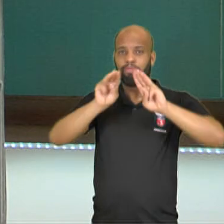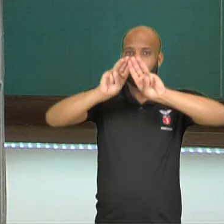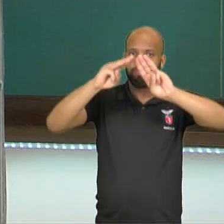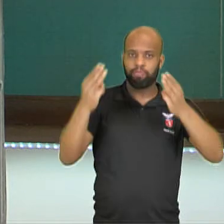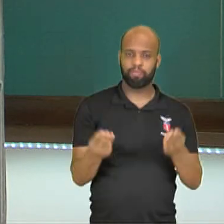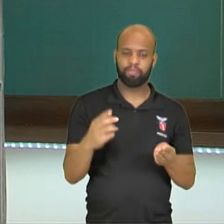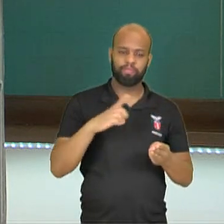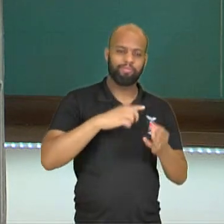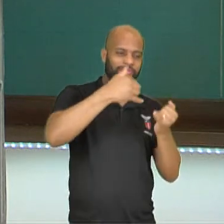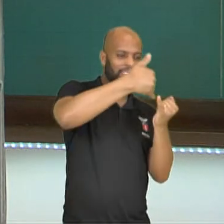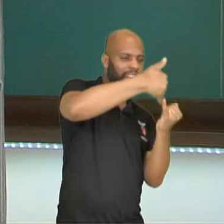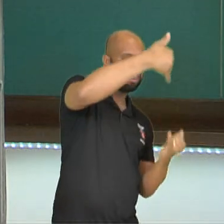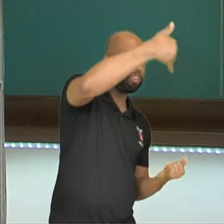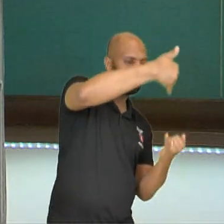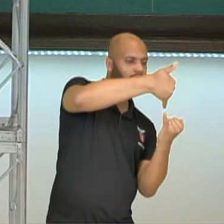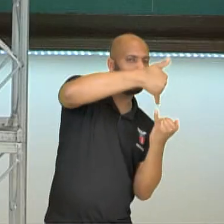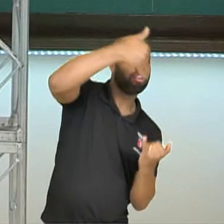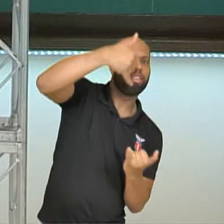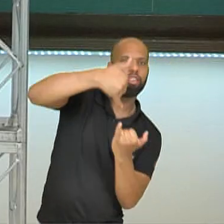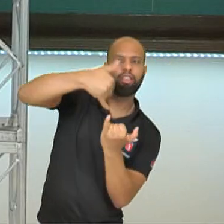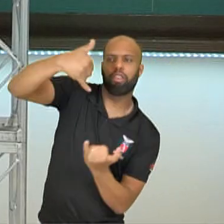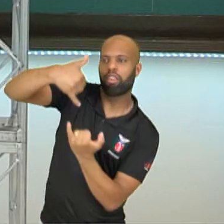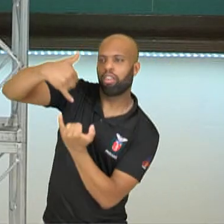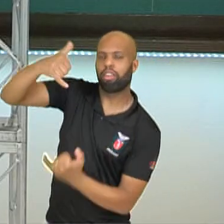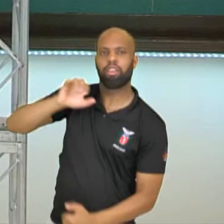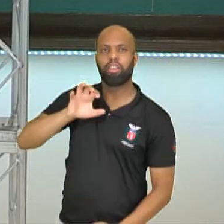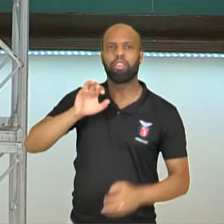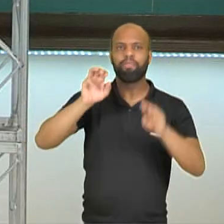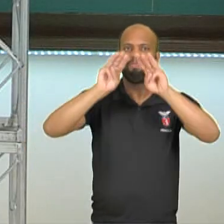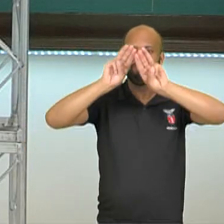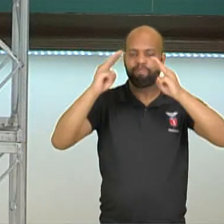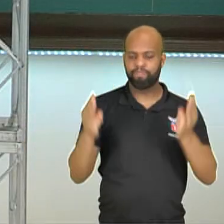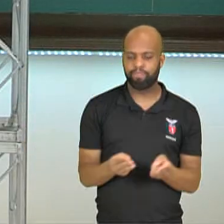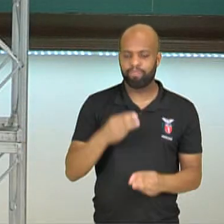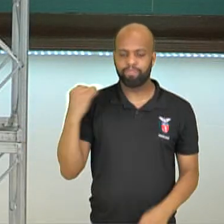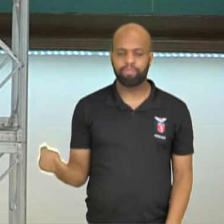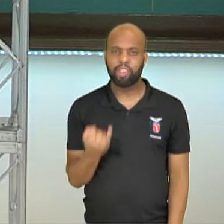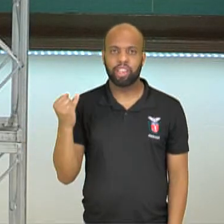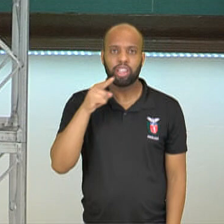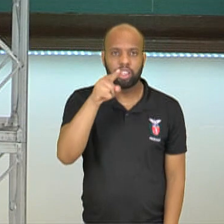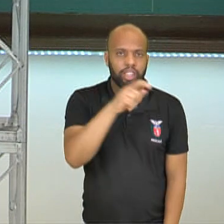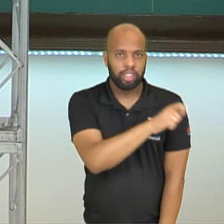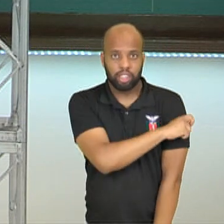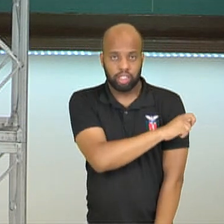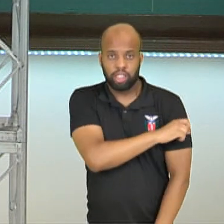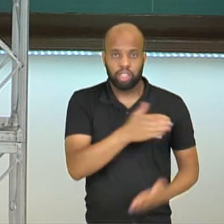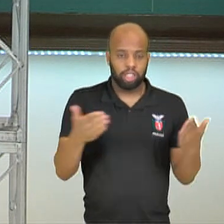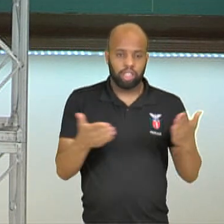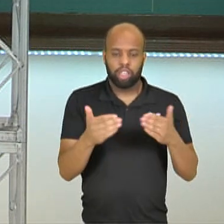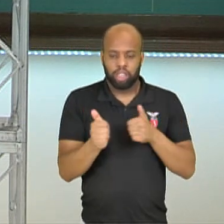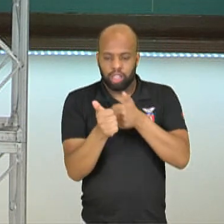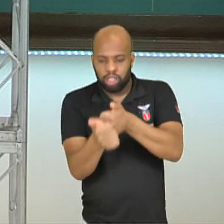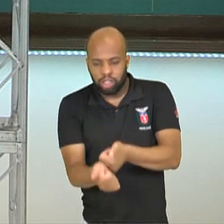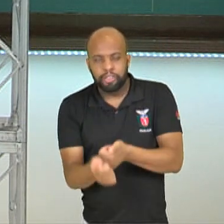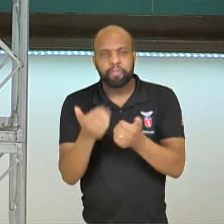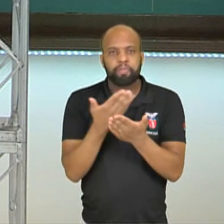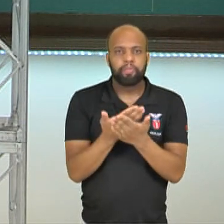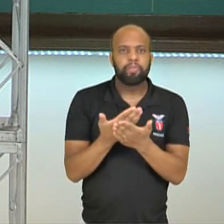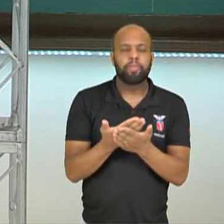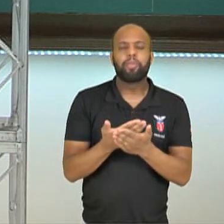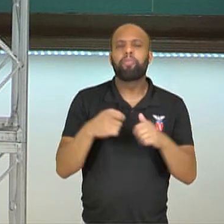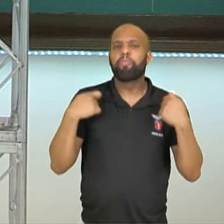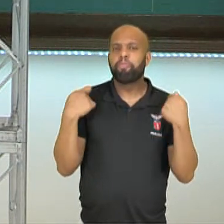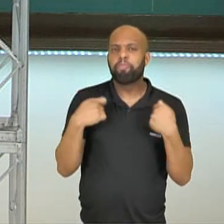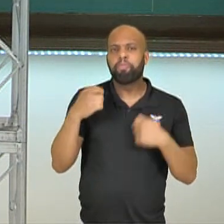várias linhas. E esses mapas de fusos horários, é importante que você, estudante que está acompanhando essa aula, tenha em mente